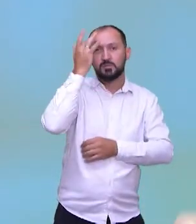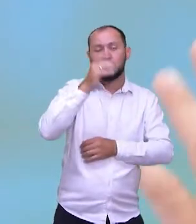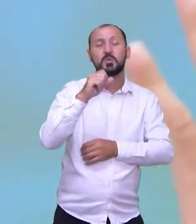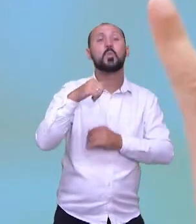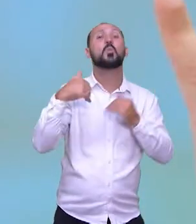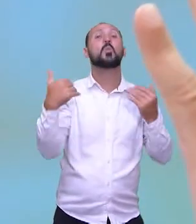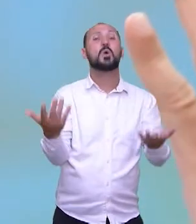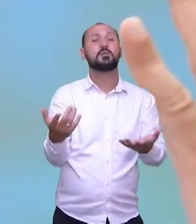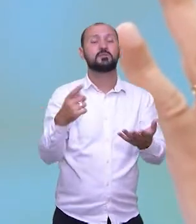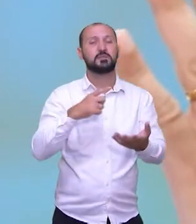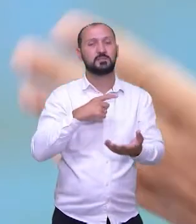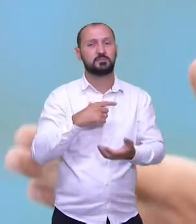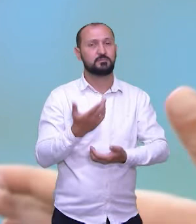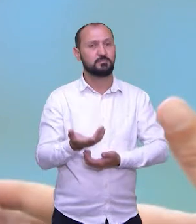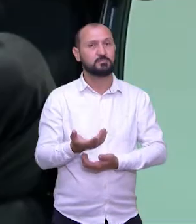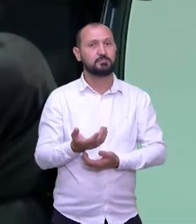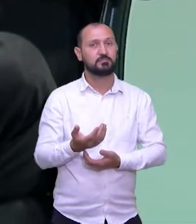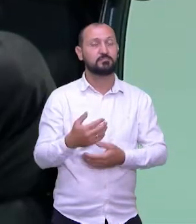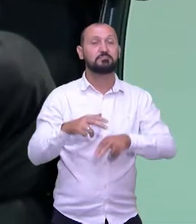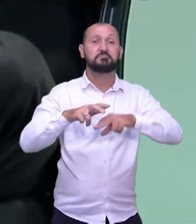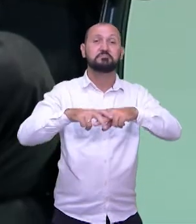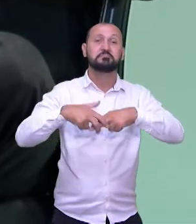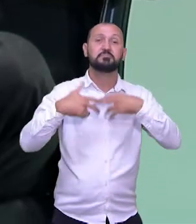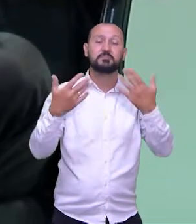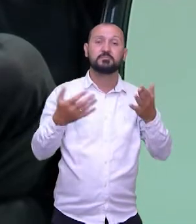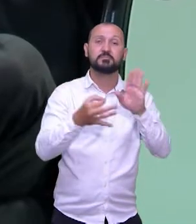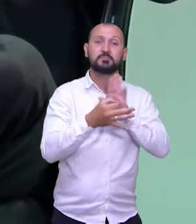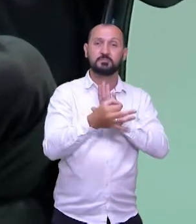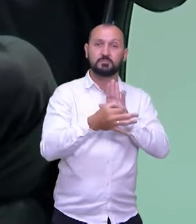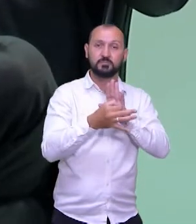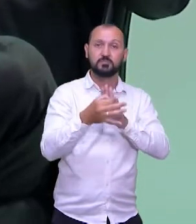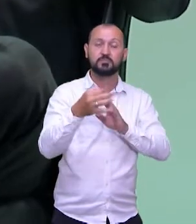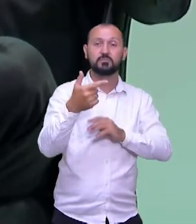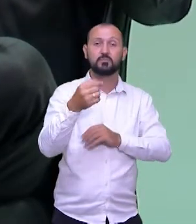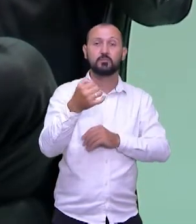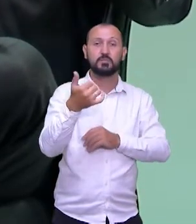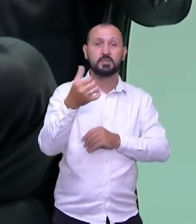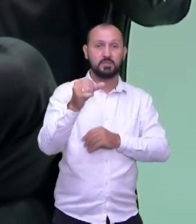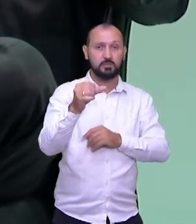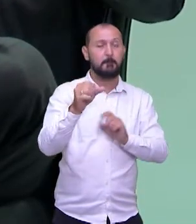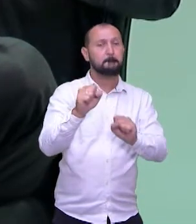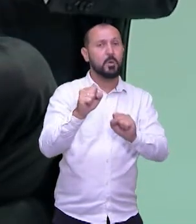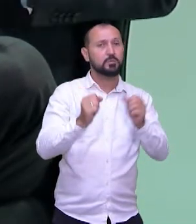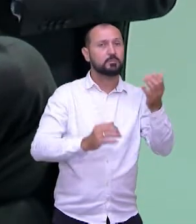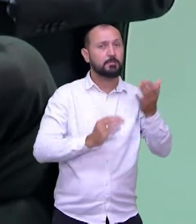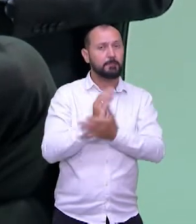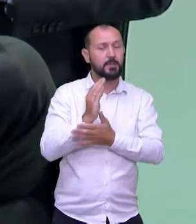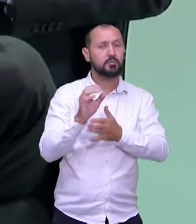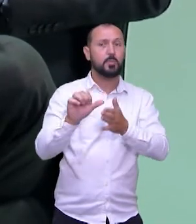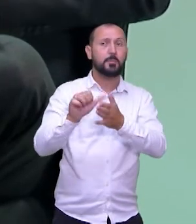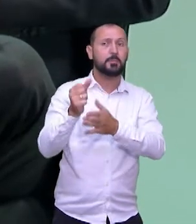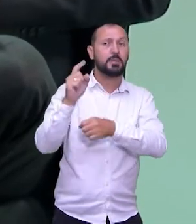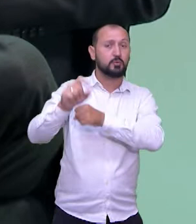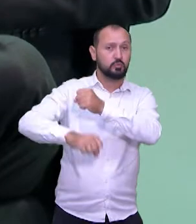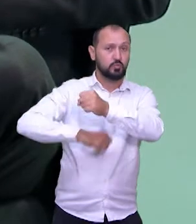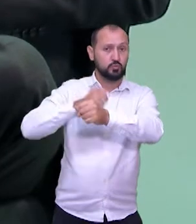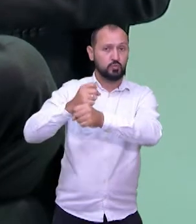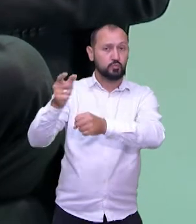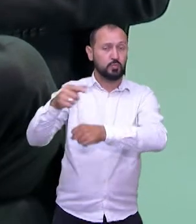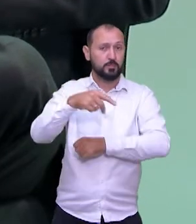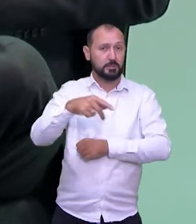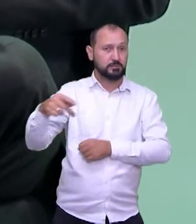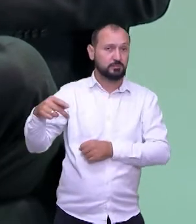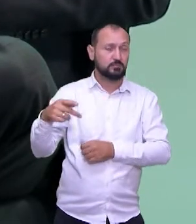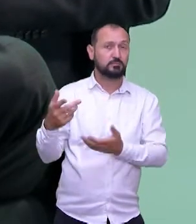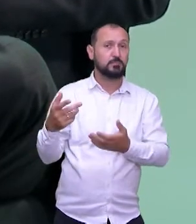tem perspectiva também de quando vai acontecer. Pois é. Né? Essa proposta é de 2019. Pode ser que seja aprovado no primeiro ano do próximo governo,